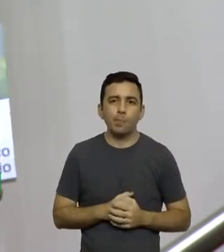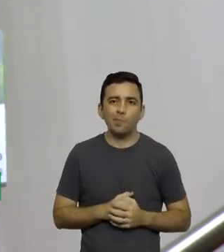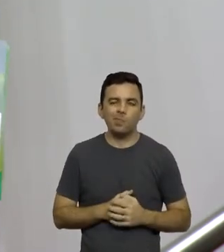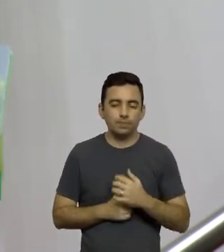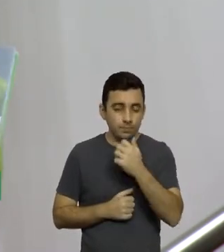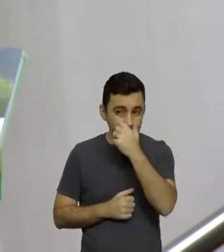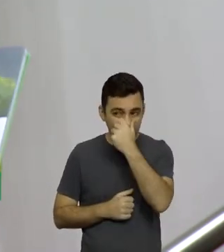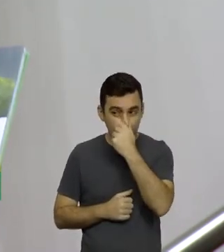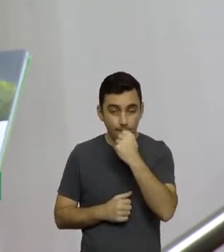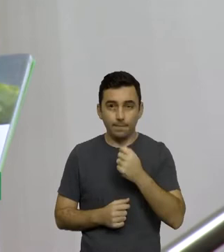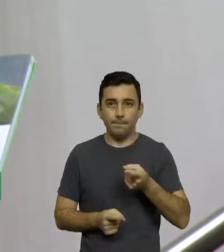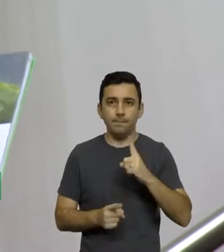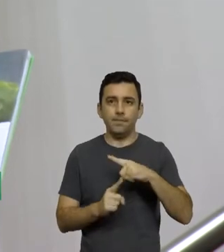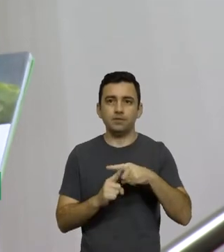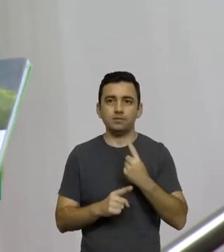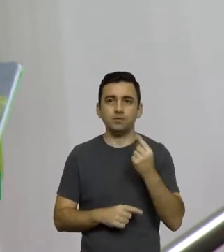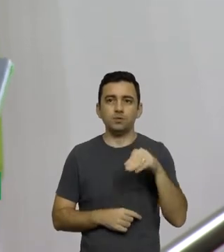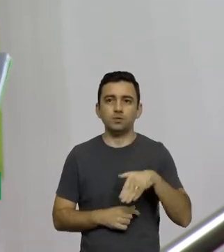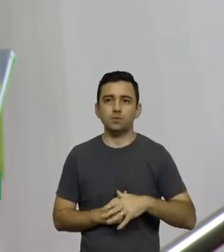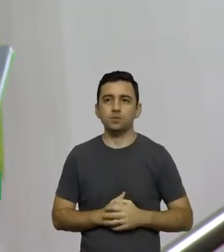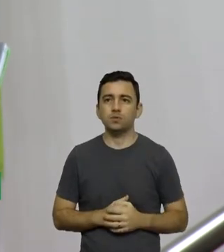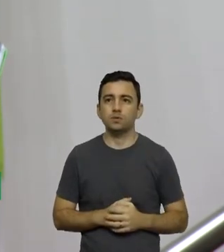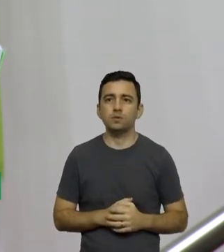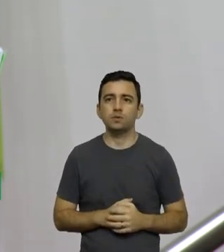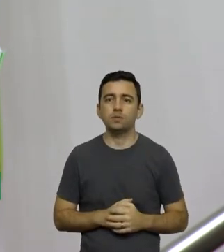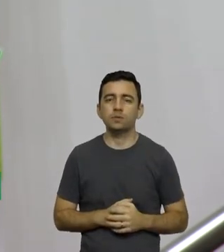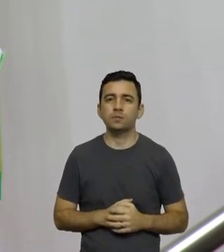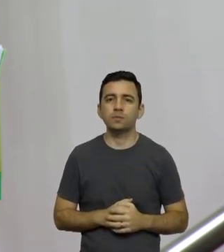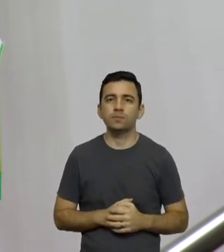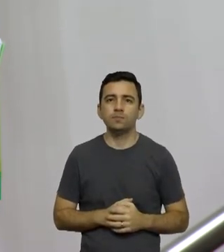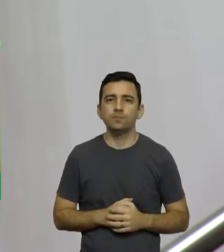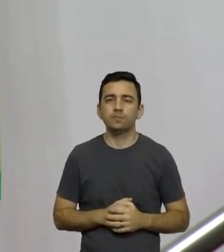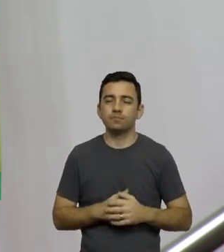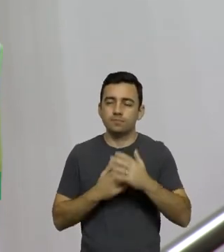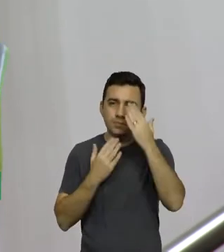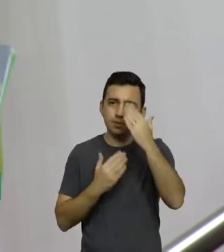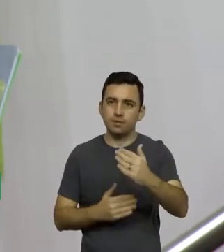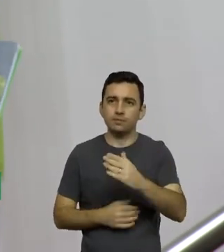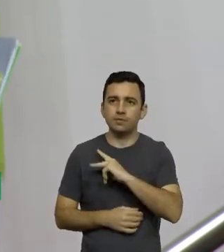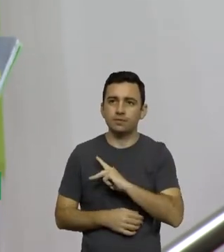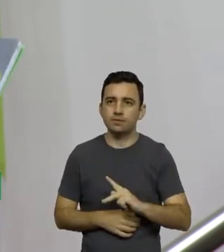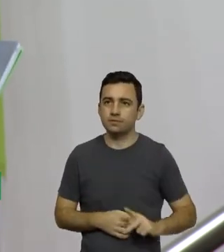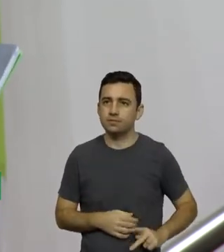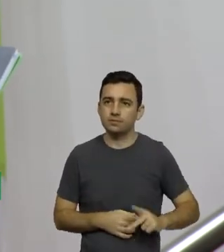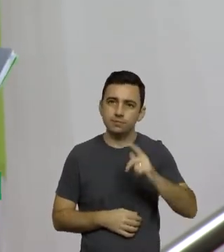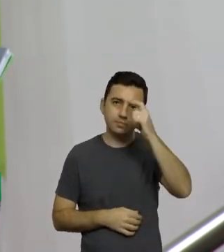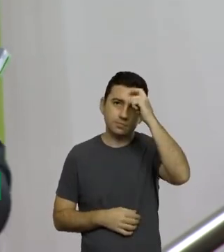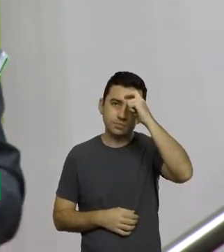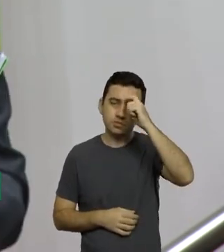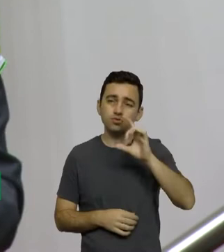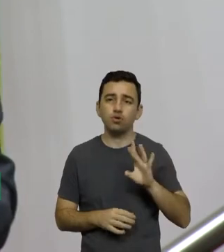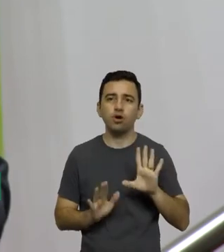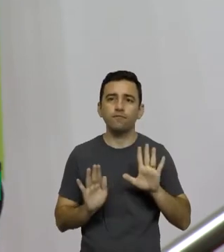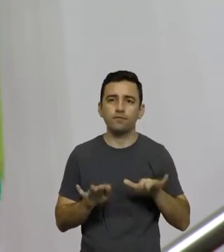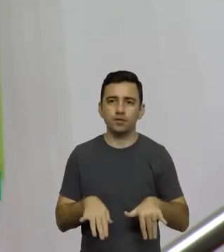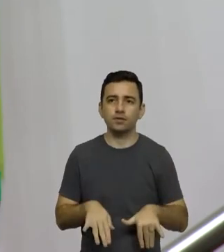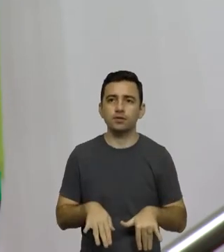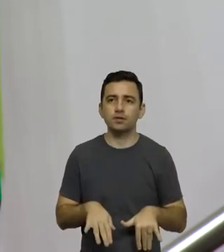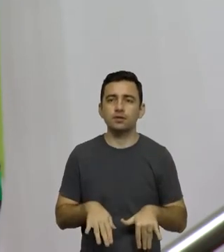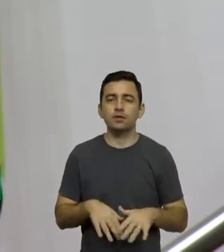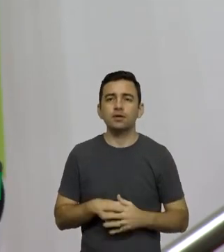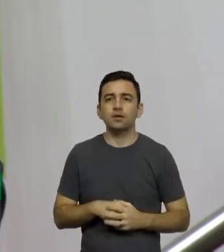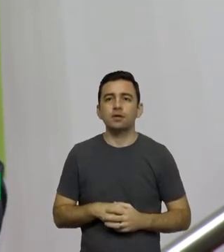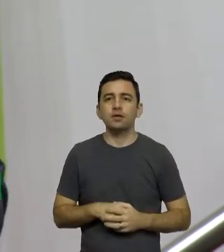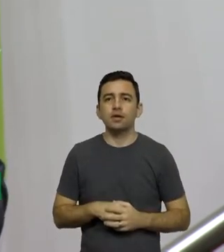Mais um minuto, deputado. Obrigado, senhor presidente, deputado Maurício. Só para concluir, né, é um